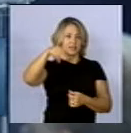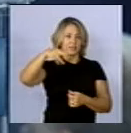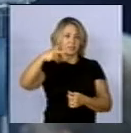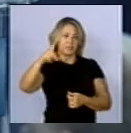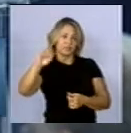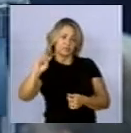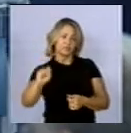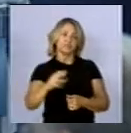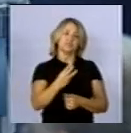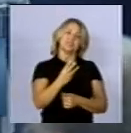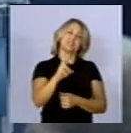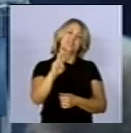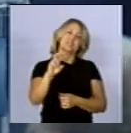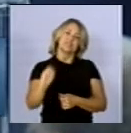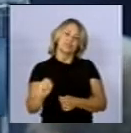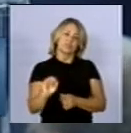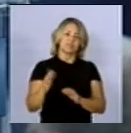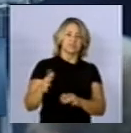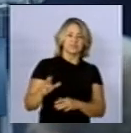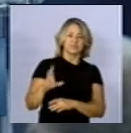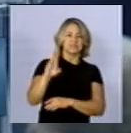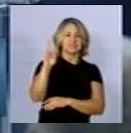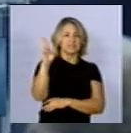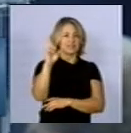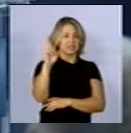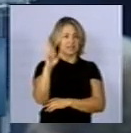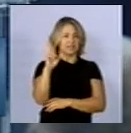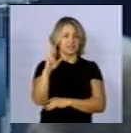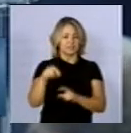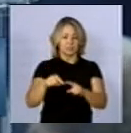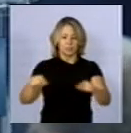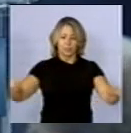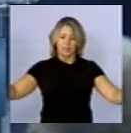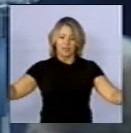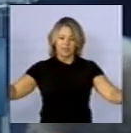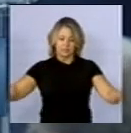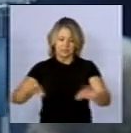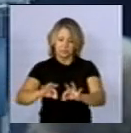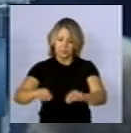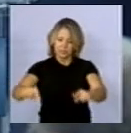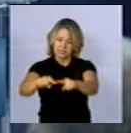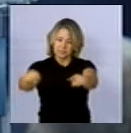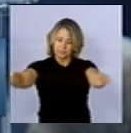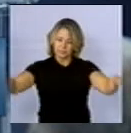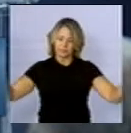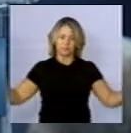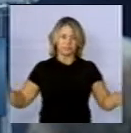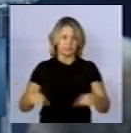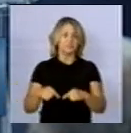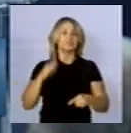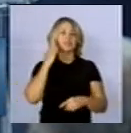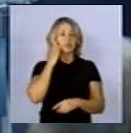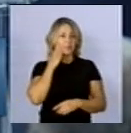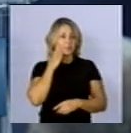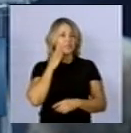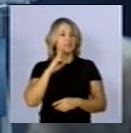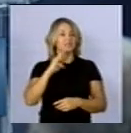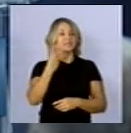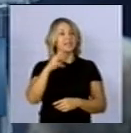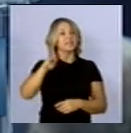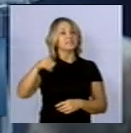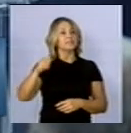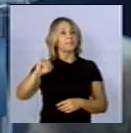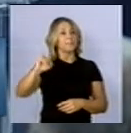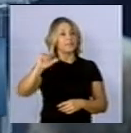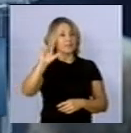qu então portanto 250 a 300 se comparado ao 60 base da Anel nós vemos que essa Estimativa de 3 milhões